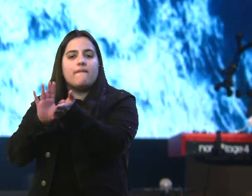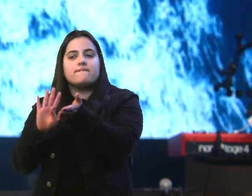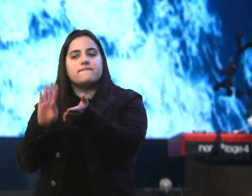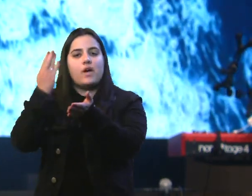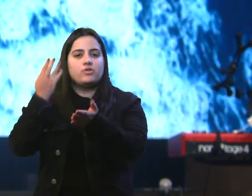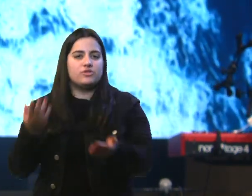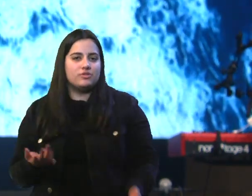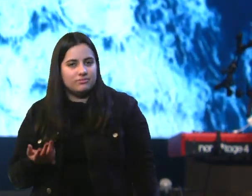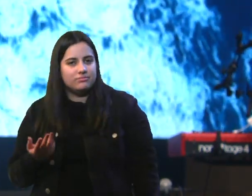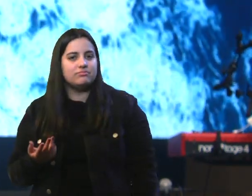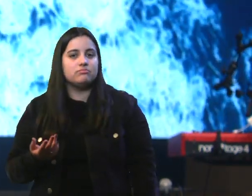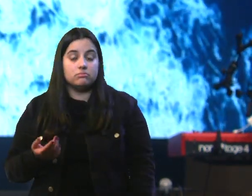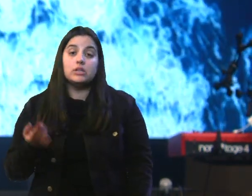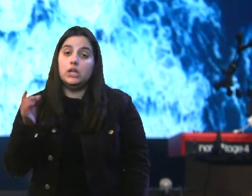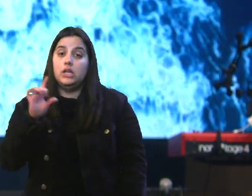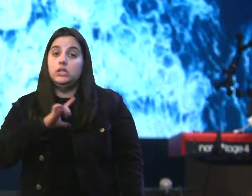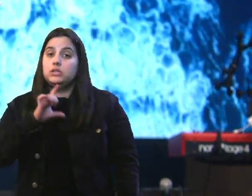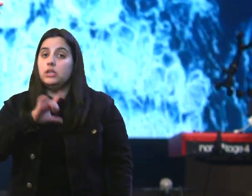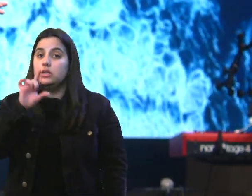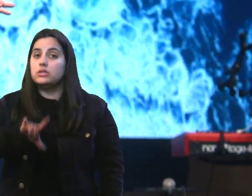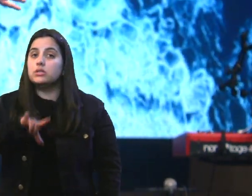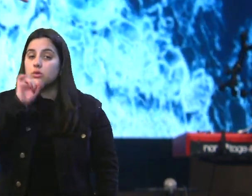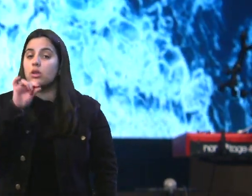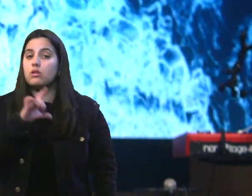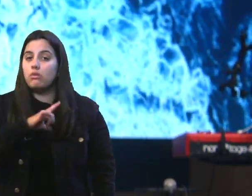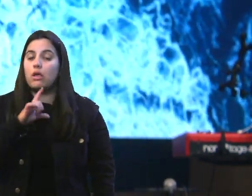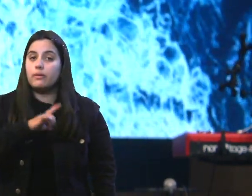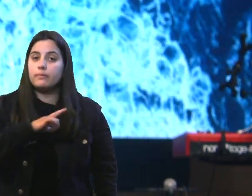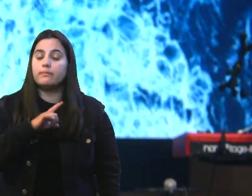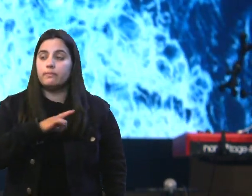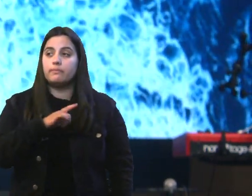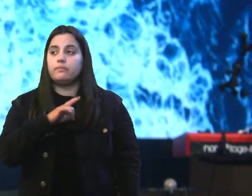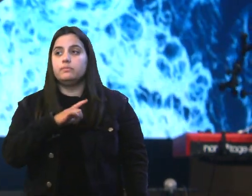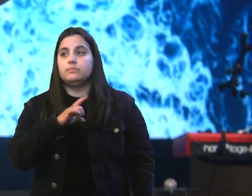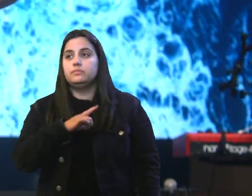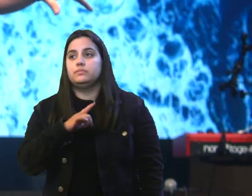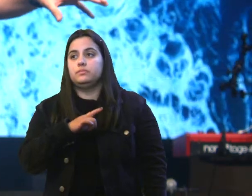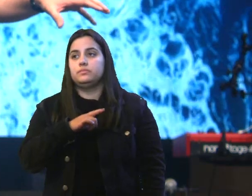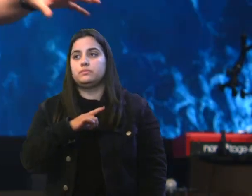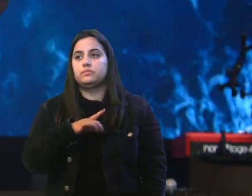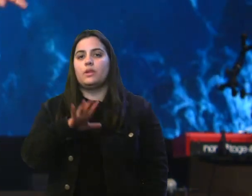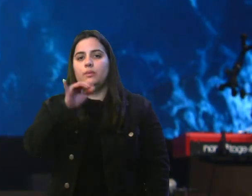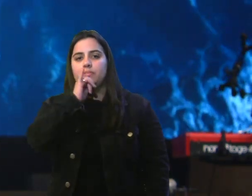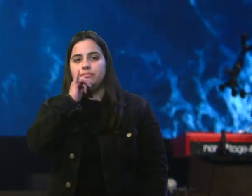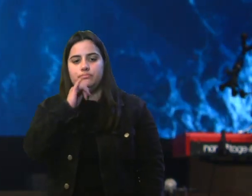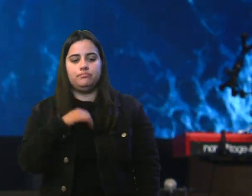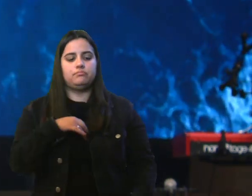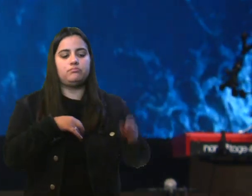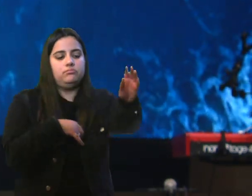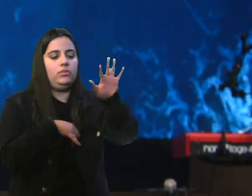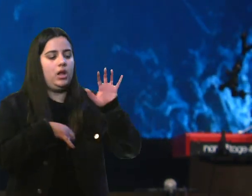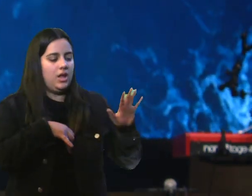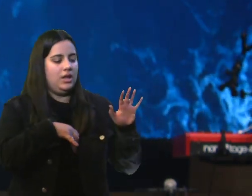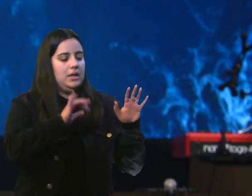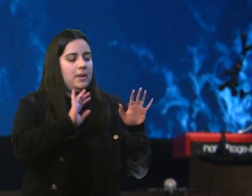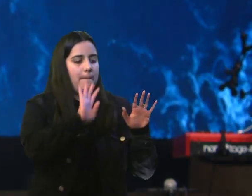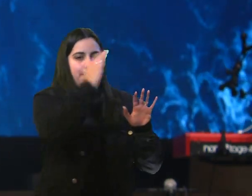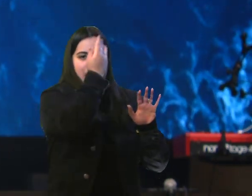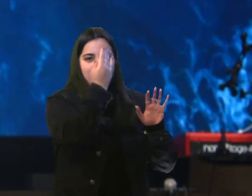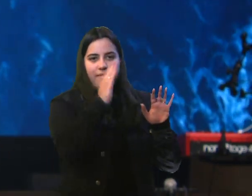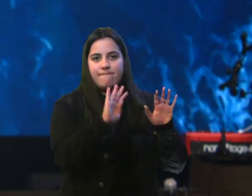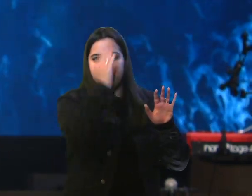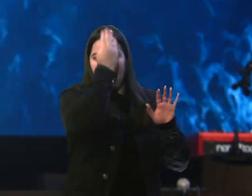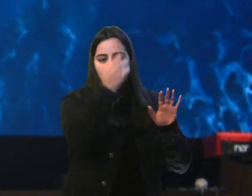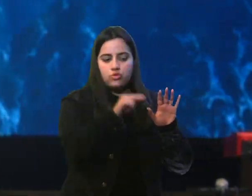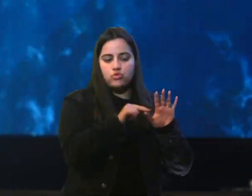Como eu falei, existe essa escolha. A ideia de pegar a máscara ou a cruz.